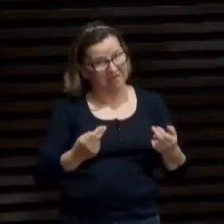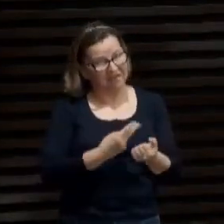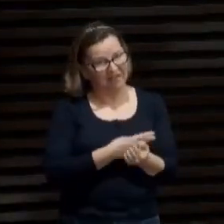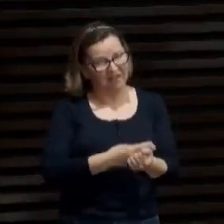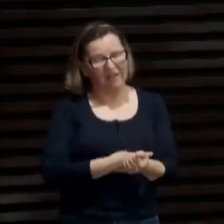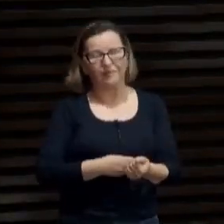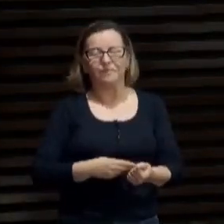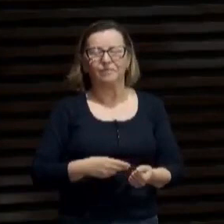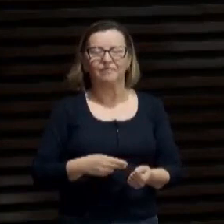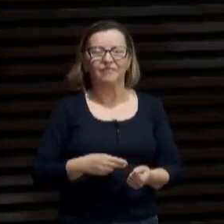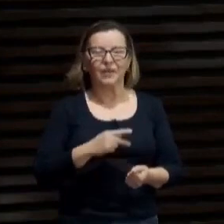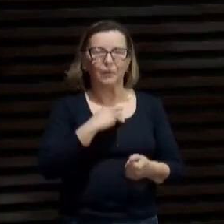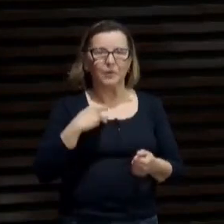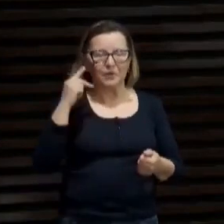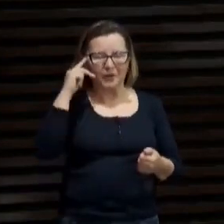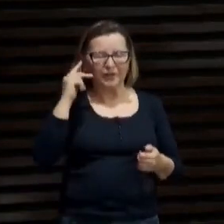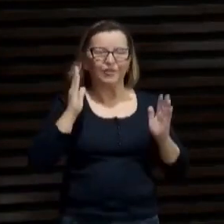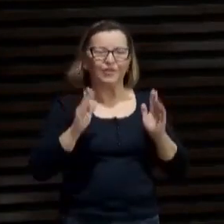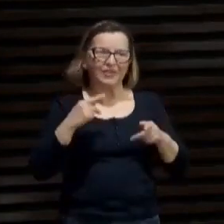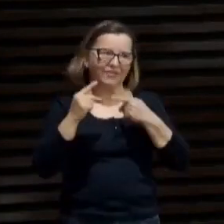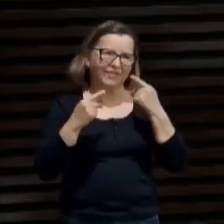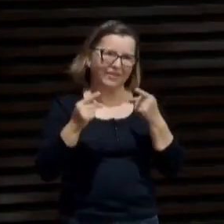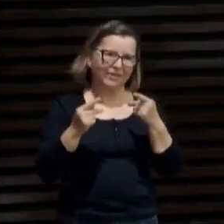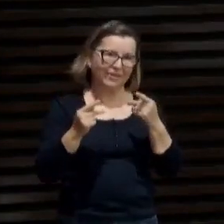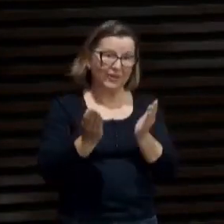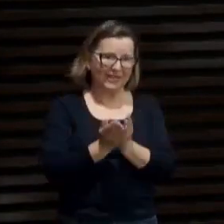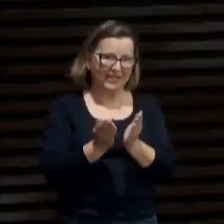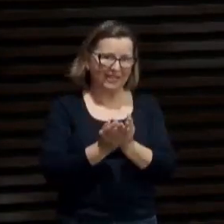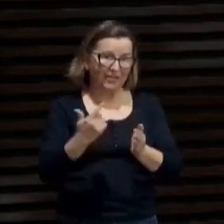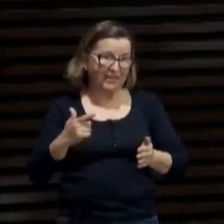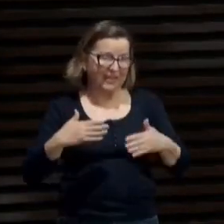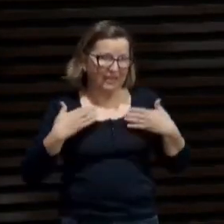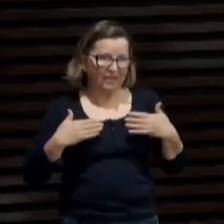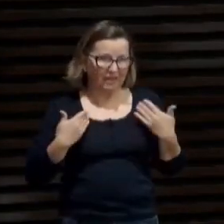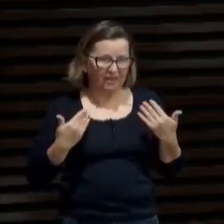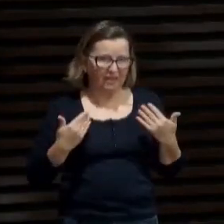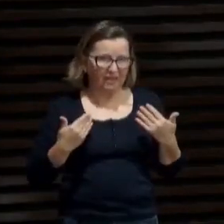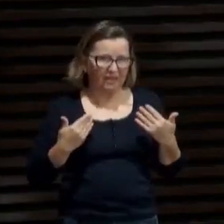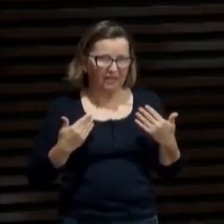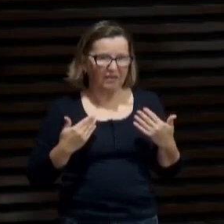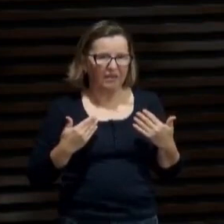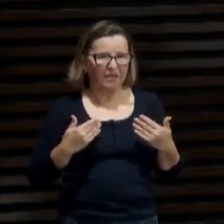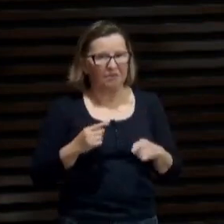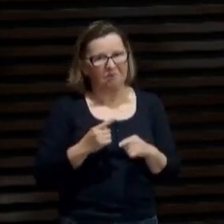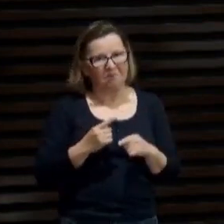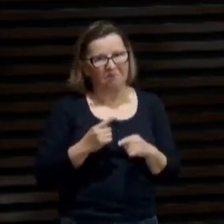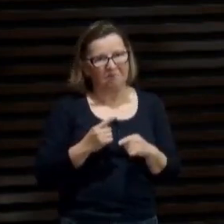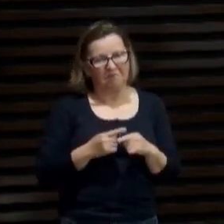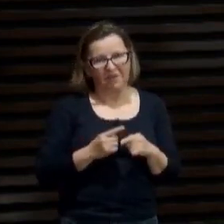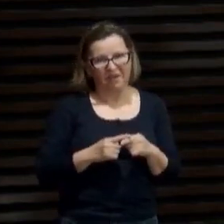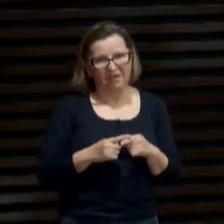quem é o autor que disse isso, mas ele disse com propriedade, que um cristão sem alegria, se um cristão está sem alegria, é porque provavelmente